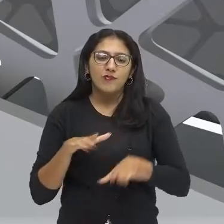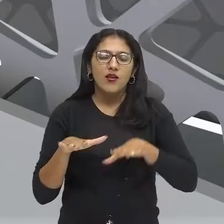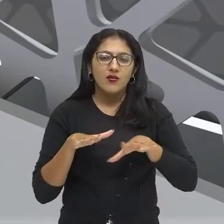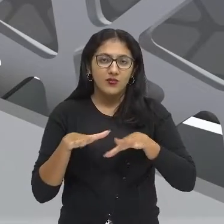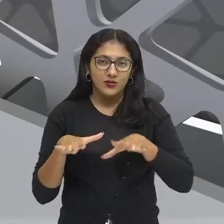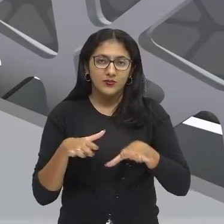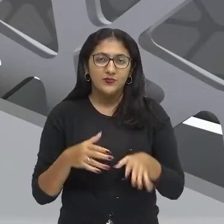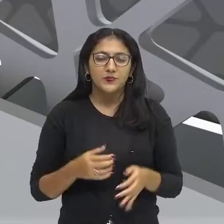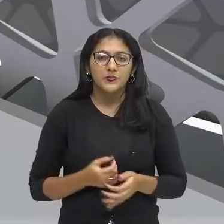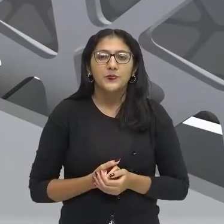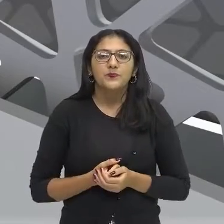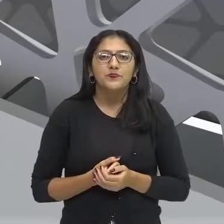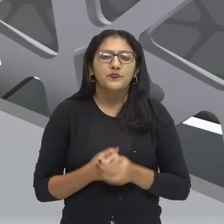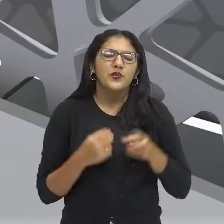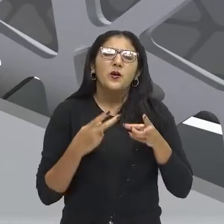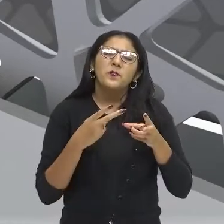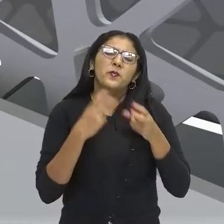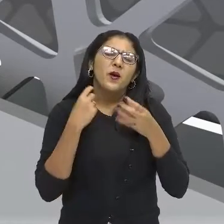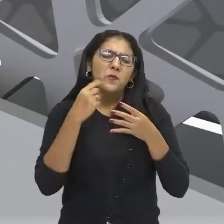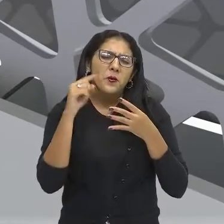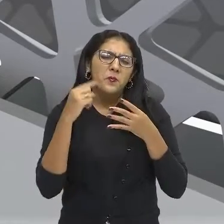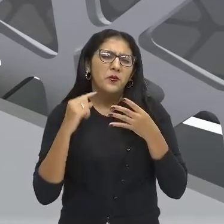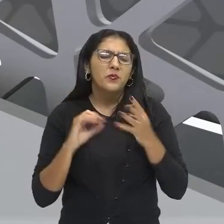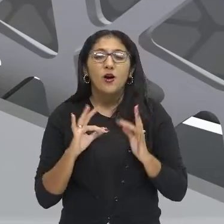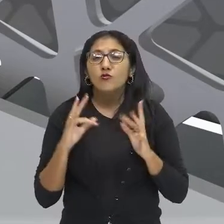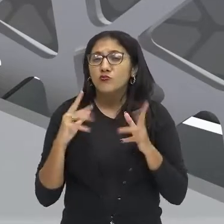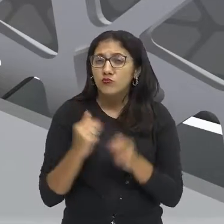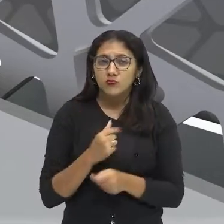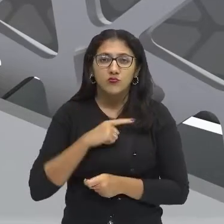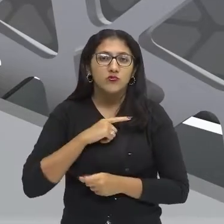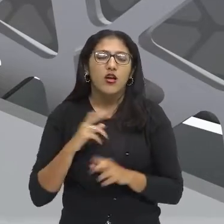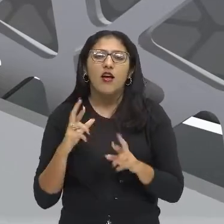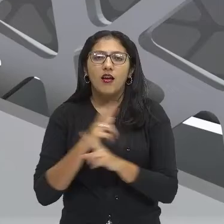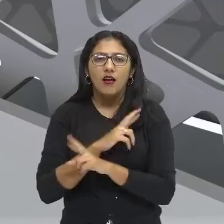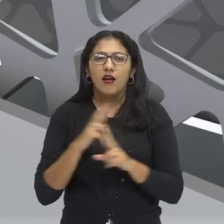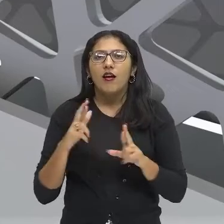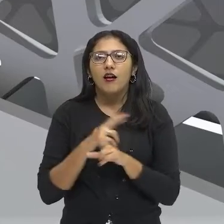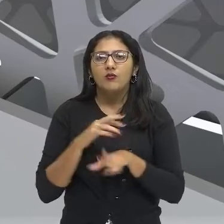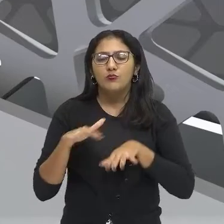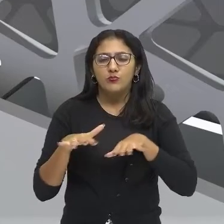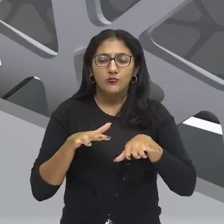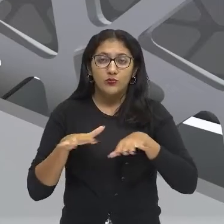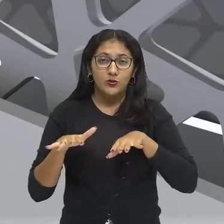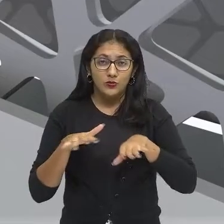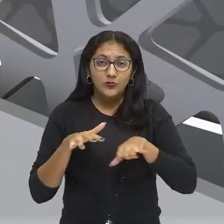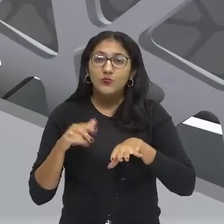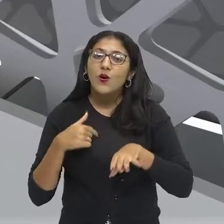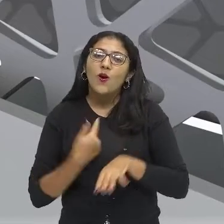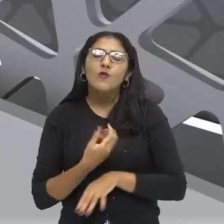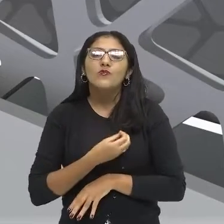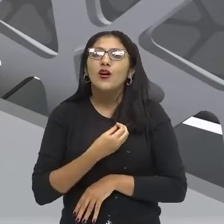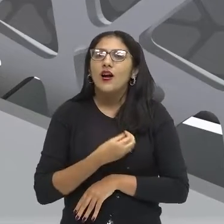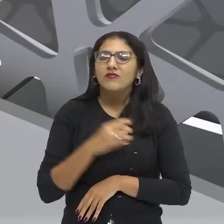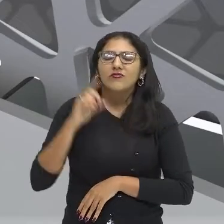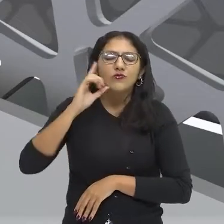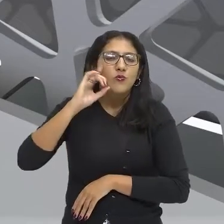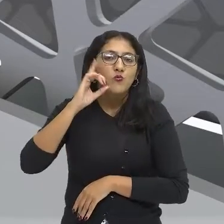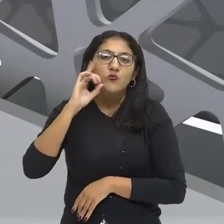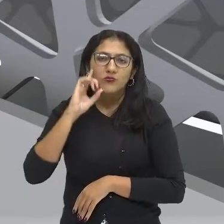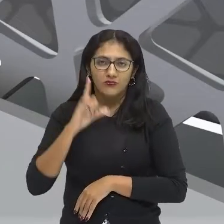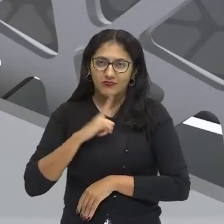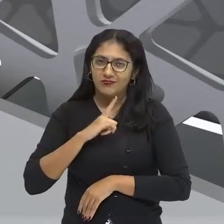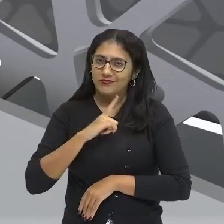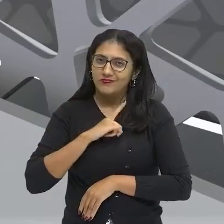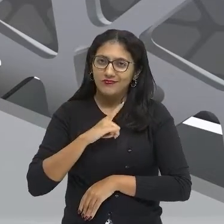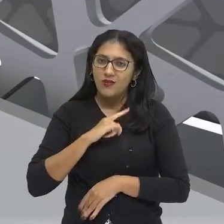ritmo. Então observe como tudo está relacionado a ritmo. Na nossa vida, no nosso cotidiano,